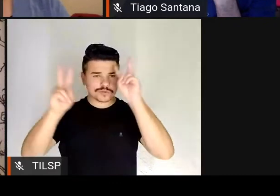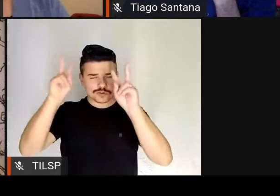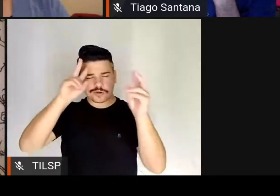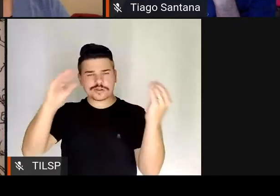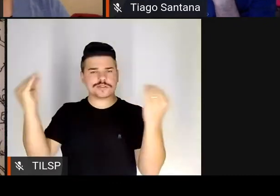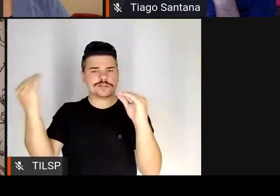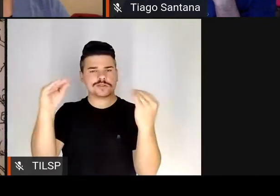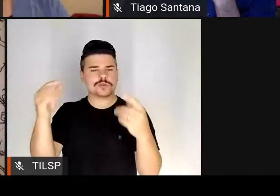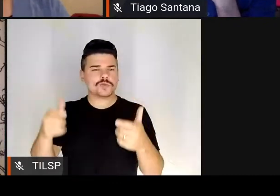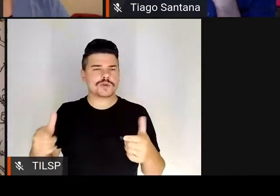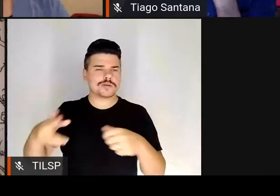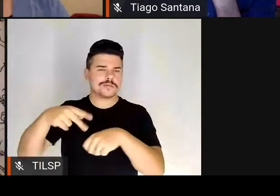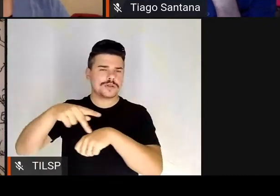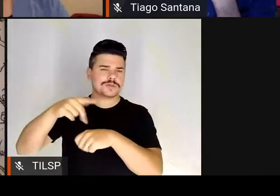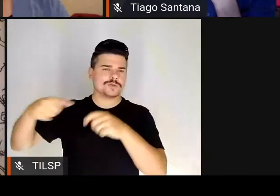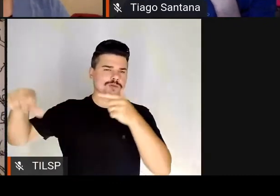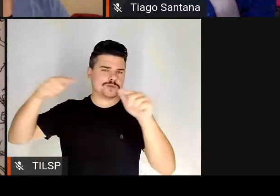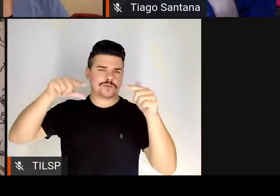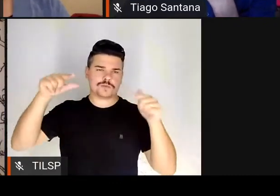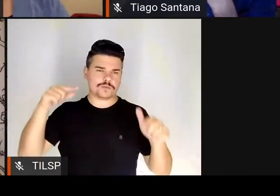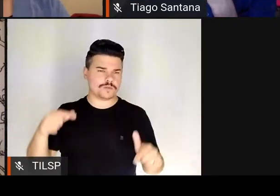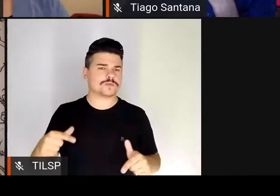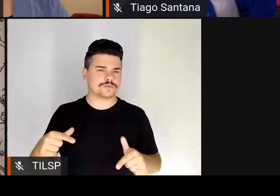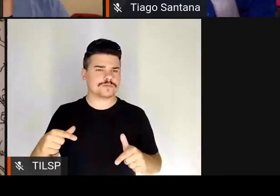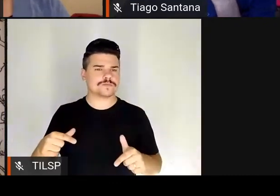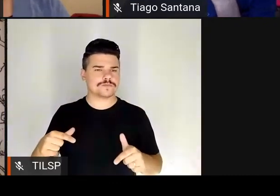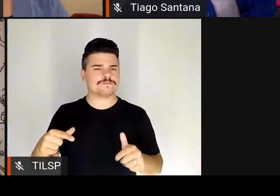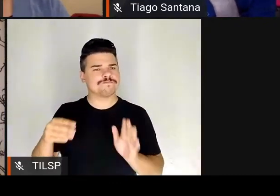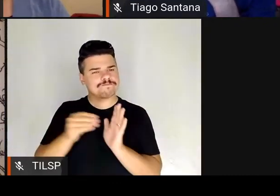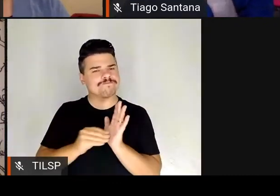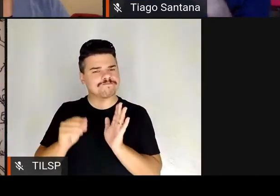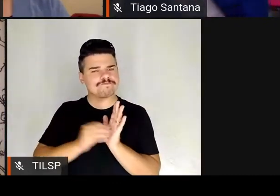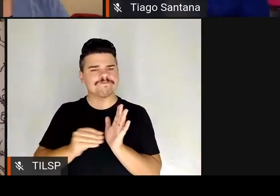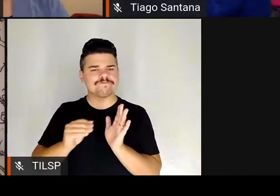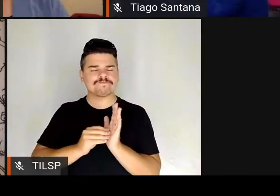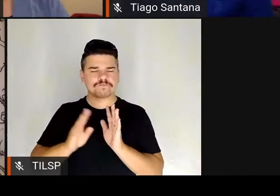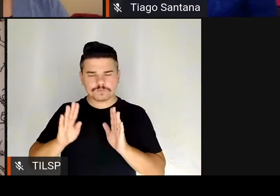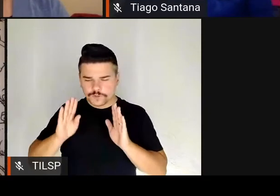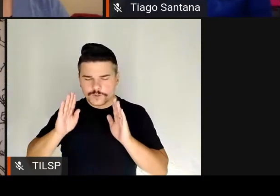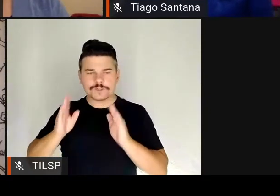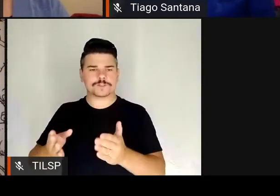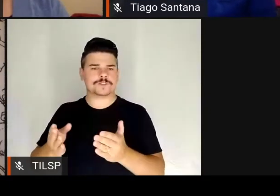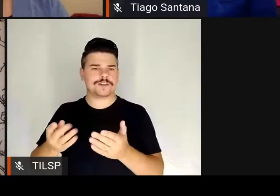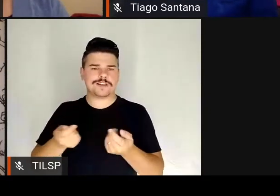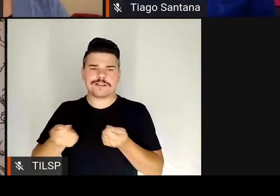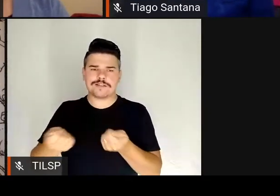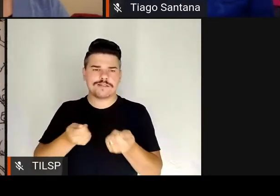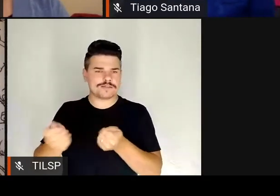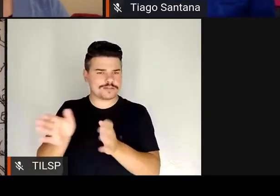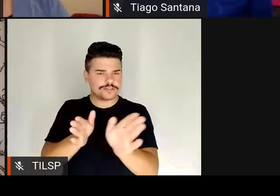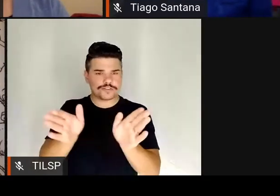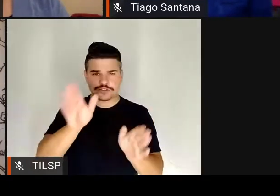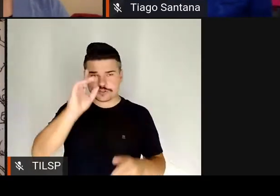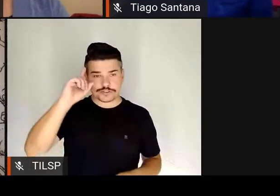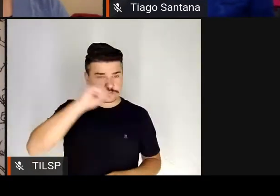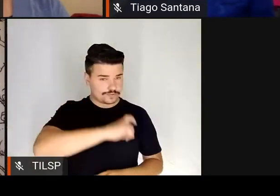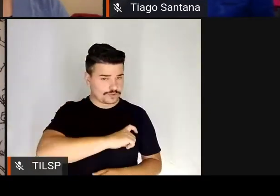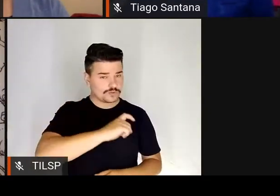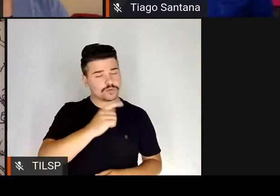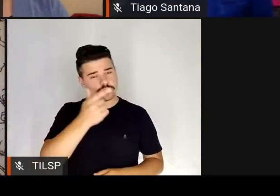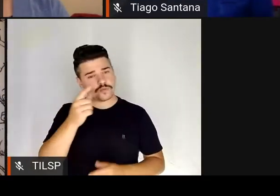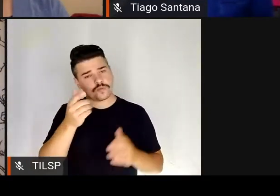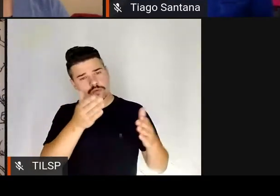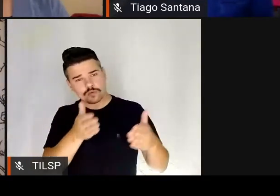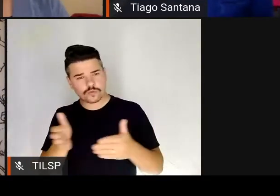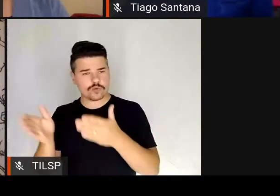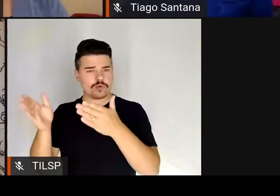em outros países, né, que acaba ficando um custo todo muito, muito inacessível. E, por um outro lado, também o